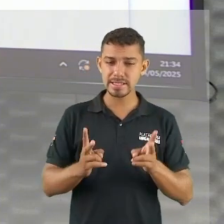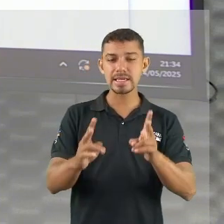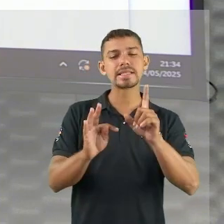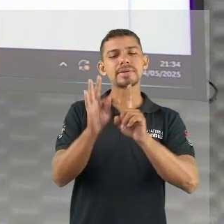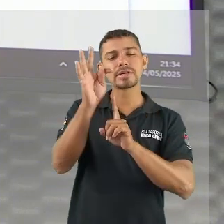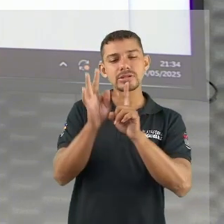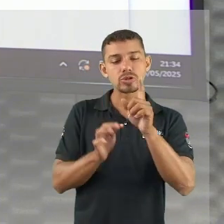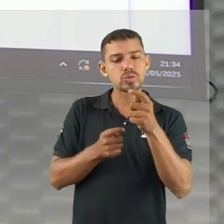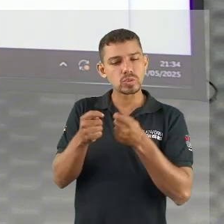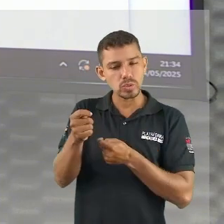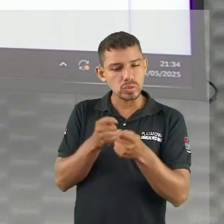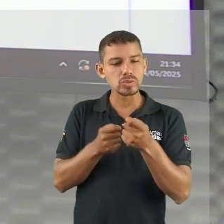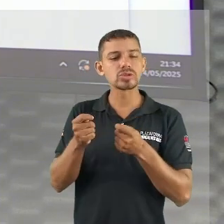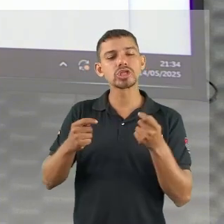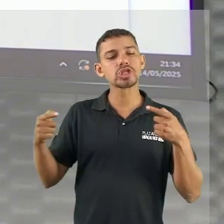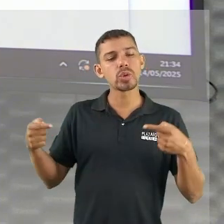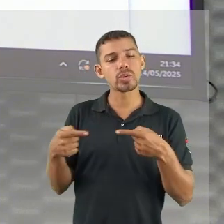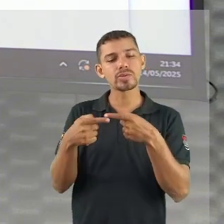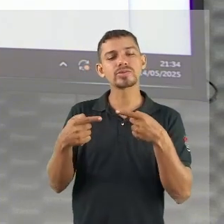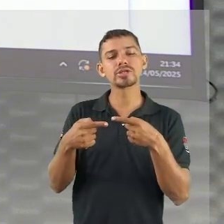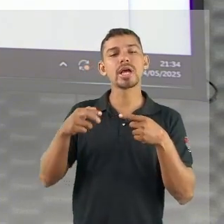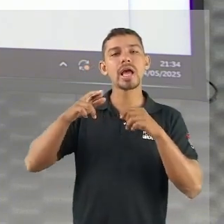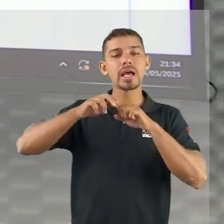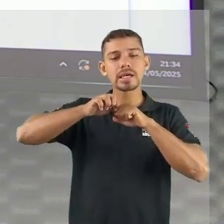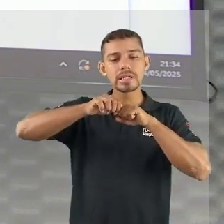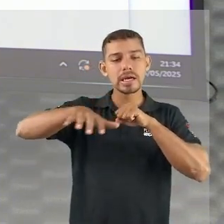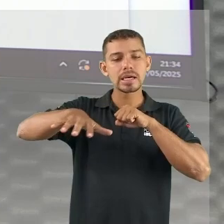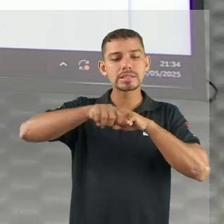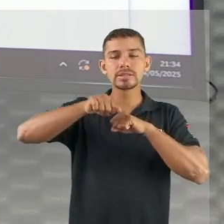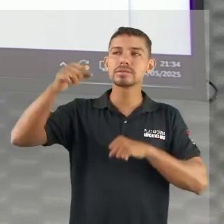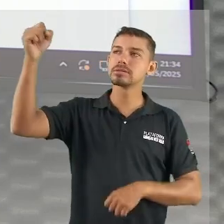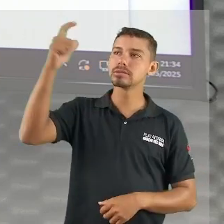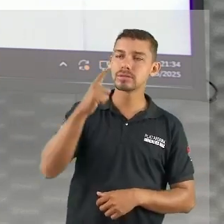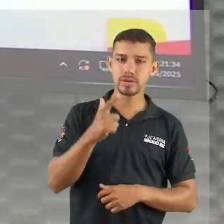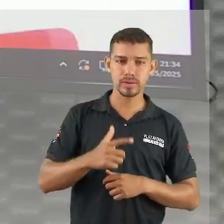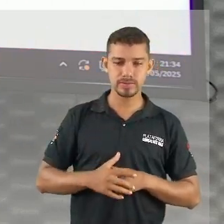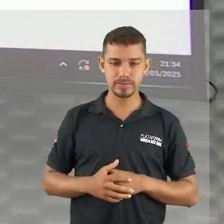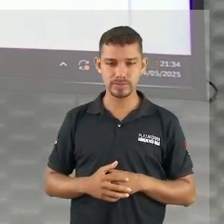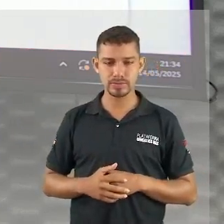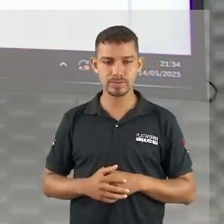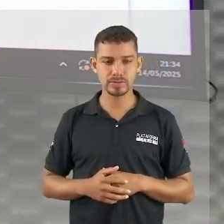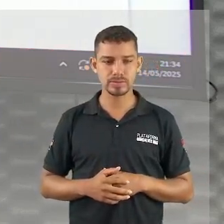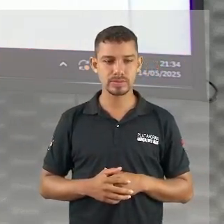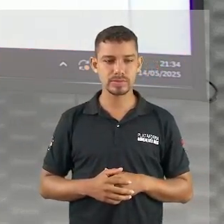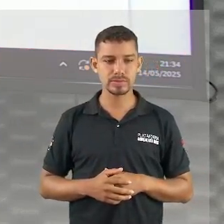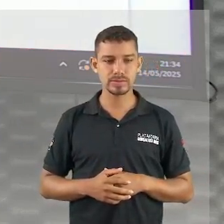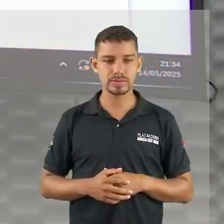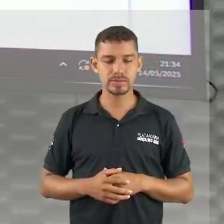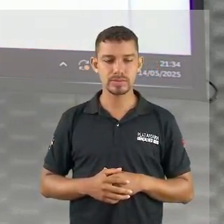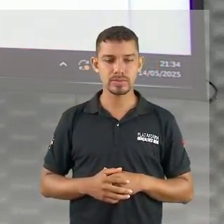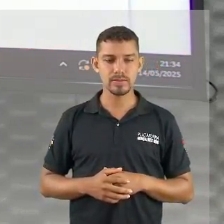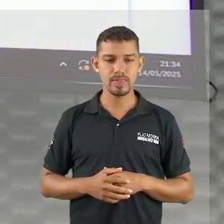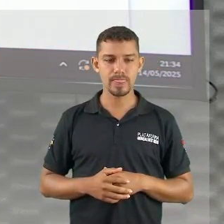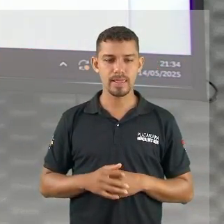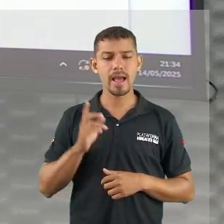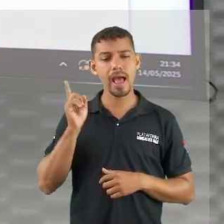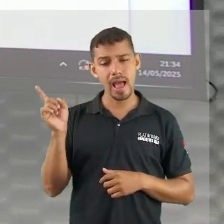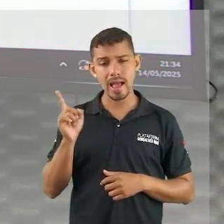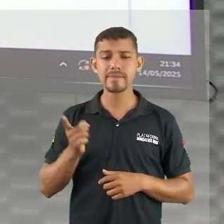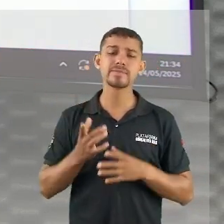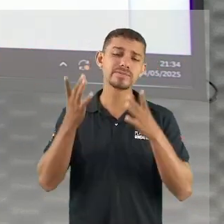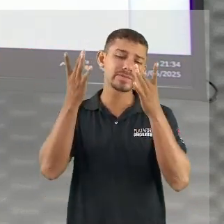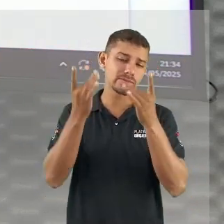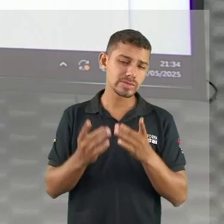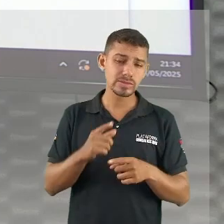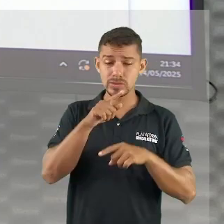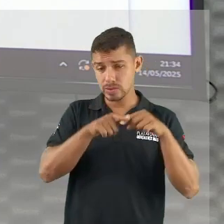interna controlada, de acordo com a entrada de radiação solar. Beleza. Então, ó, ela é constituída por